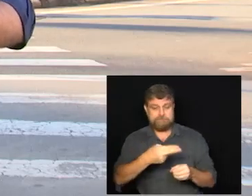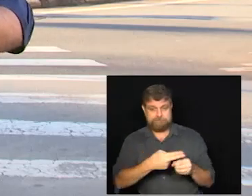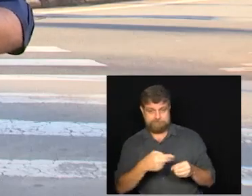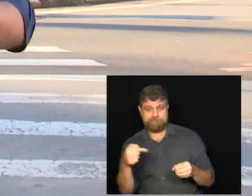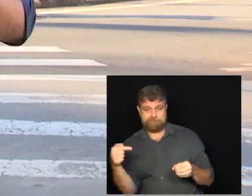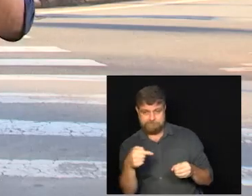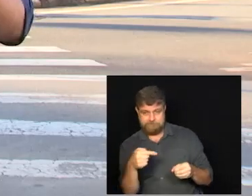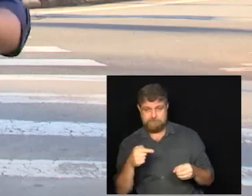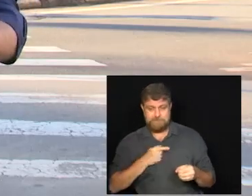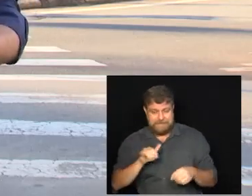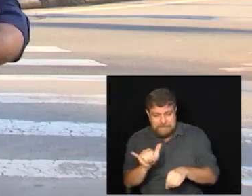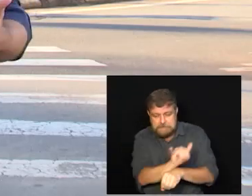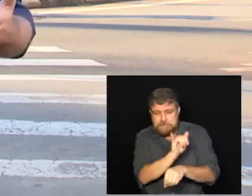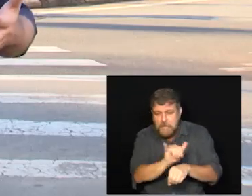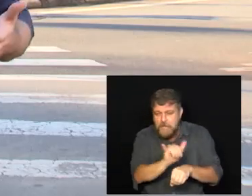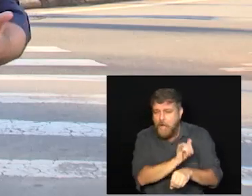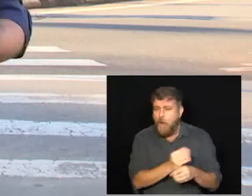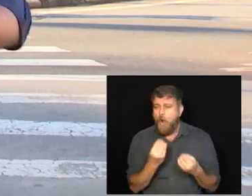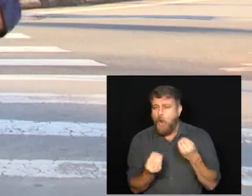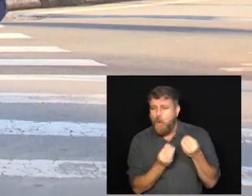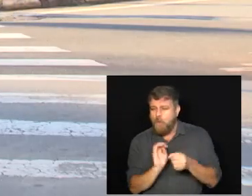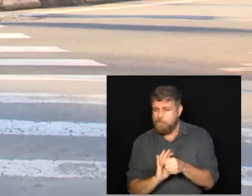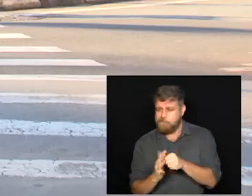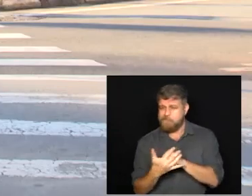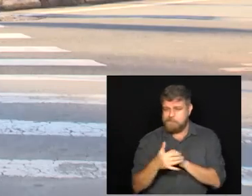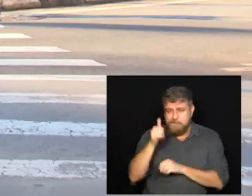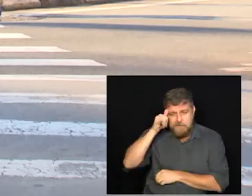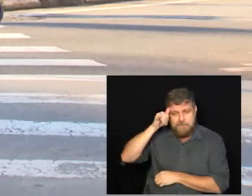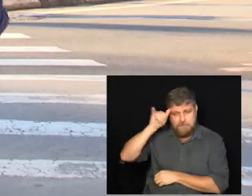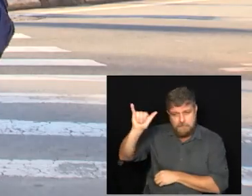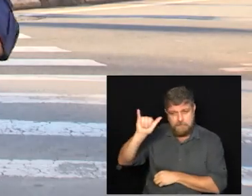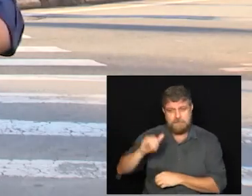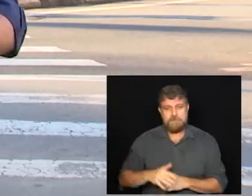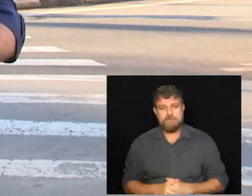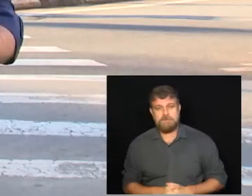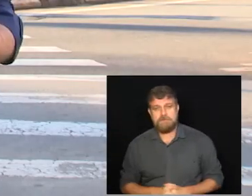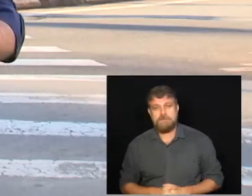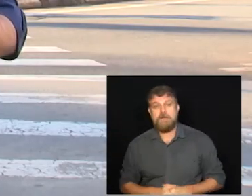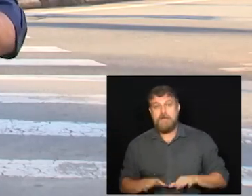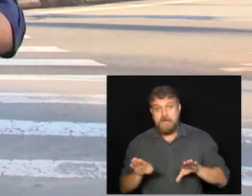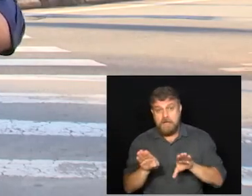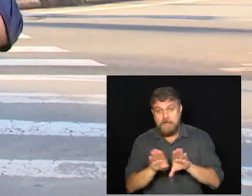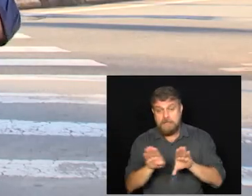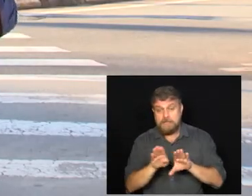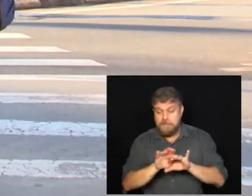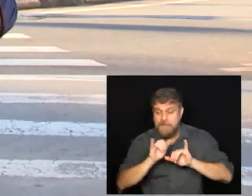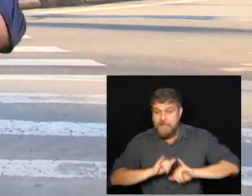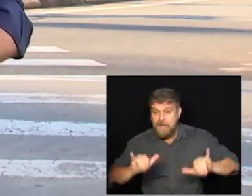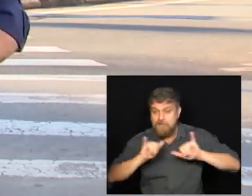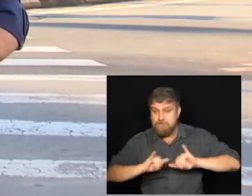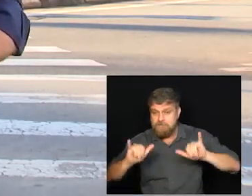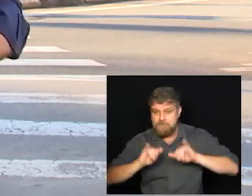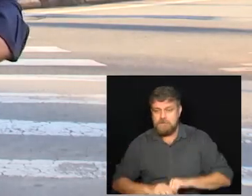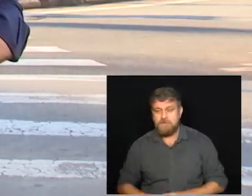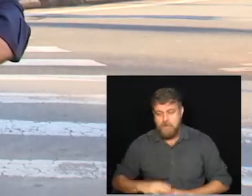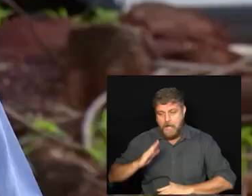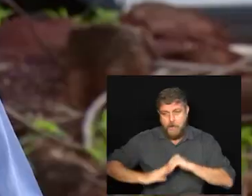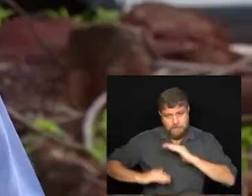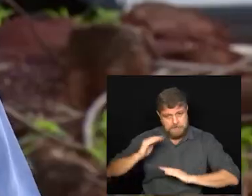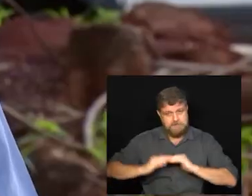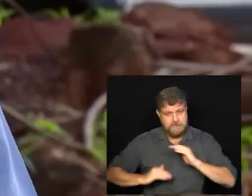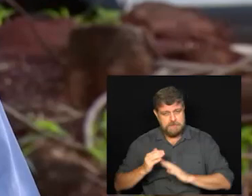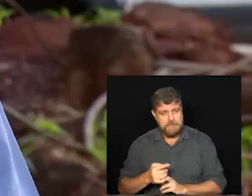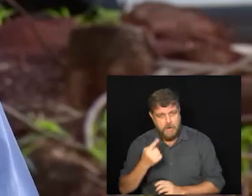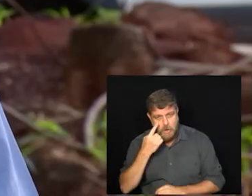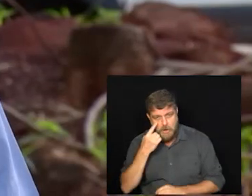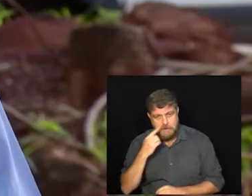que traçou estratégias para o combate à Covid-19 e também anunciou algumas medidas que foram tomadas. A